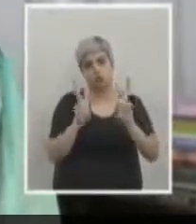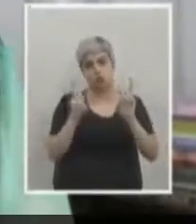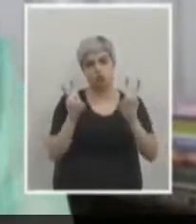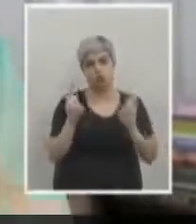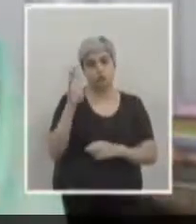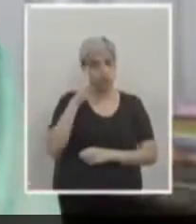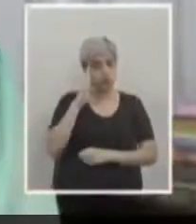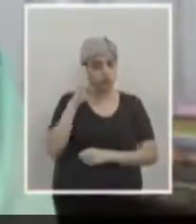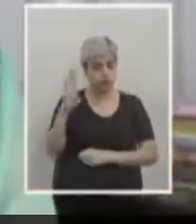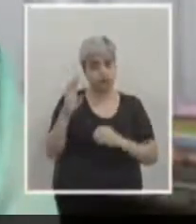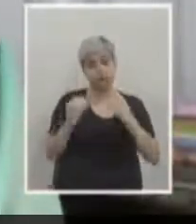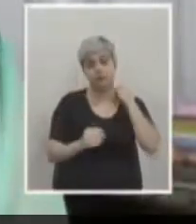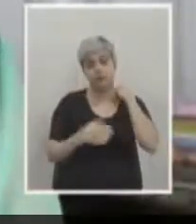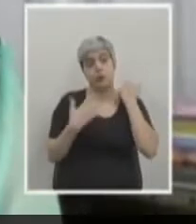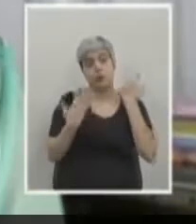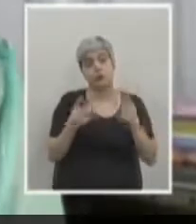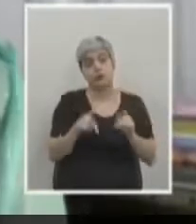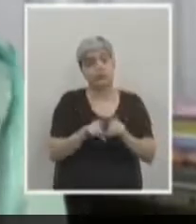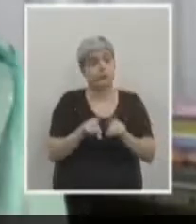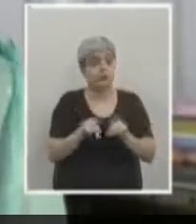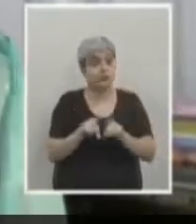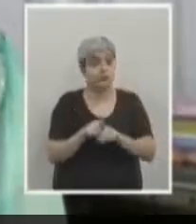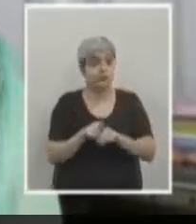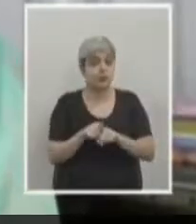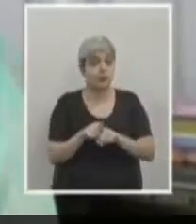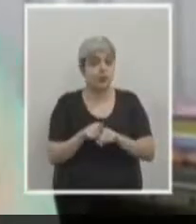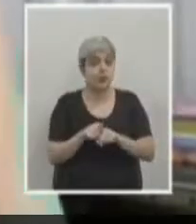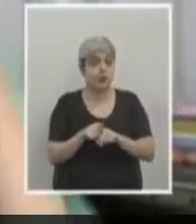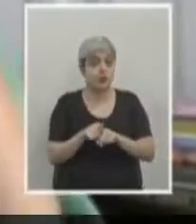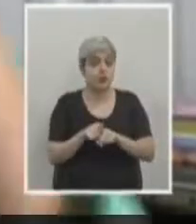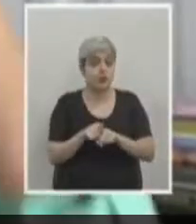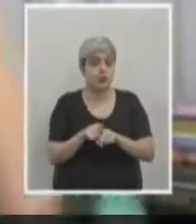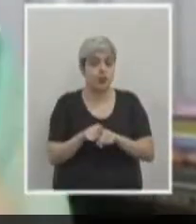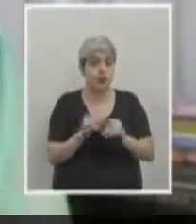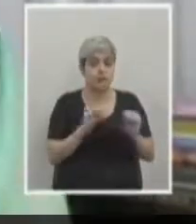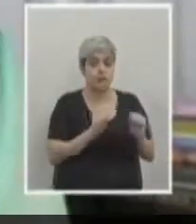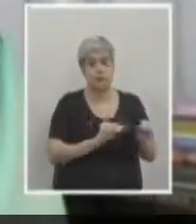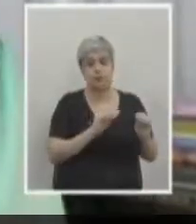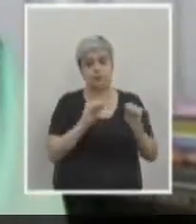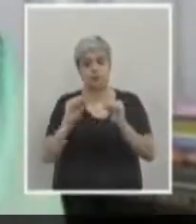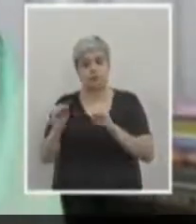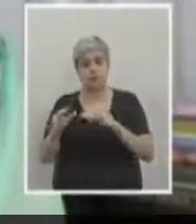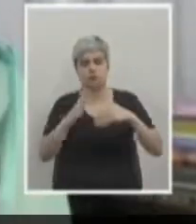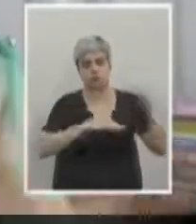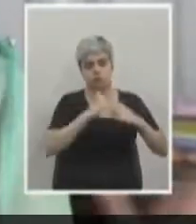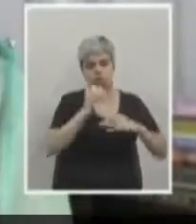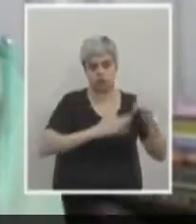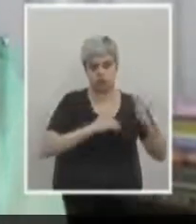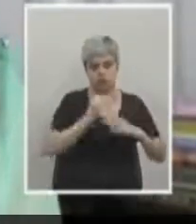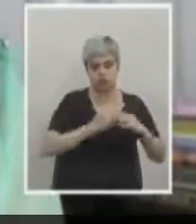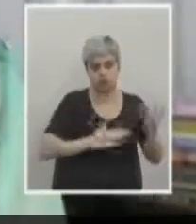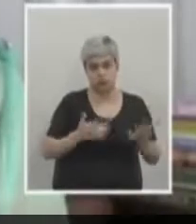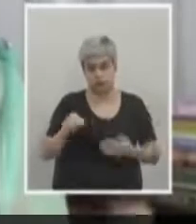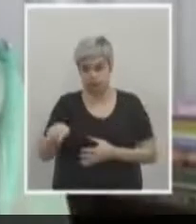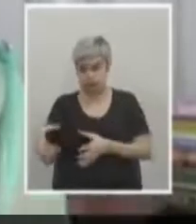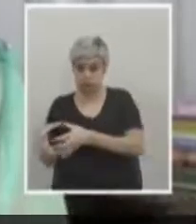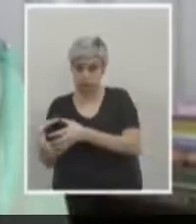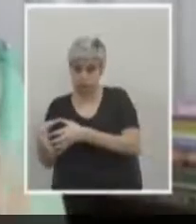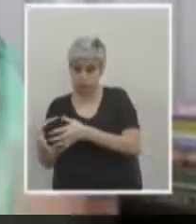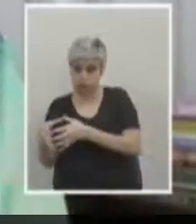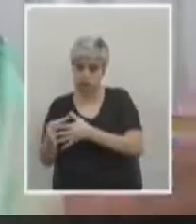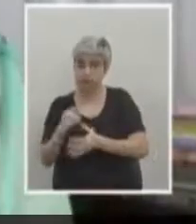ou qualquer outra área. Sobre o efetivo sair do seu cargo e assumir o apoio, a questão de designação, né, e tudo mais, a gente